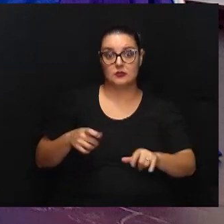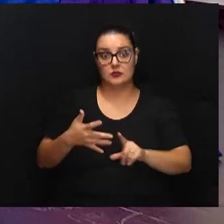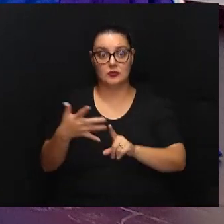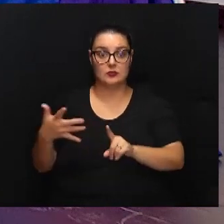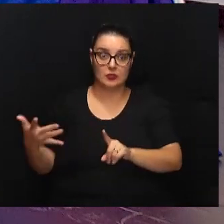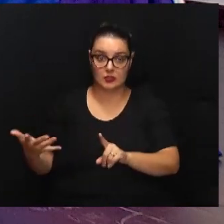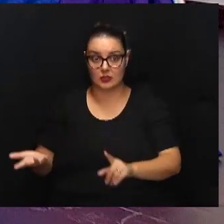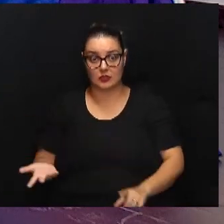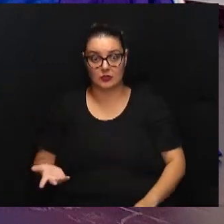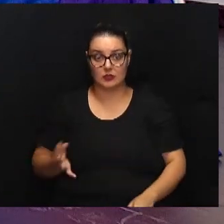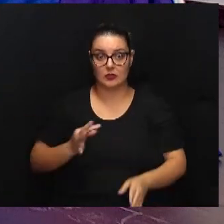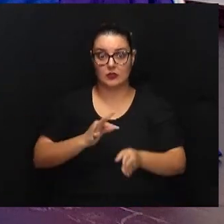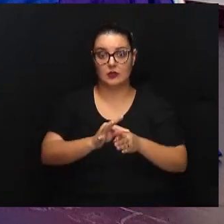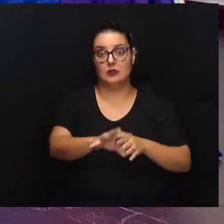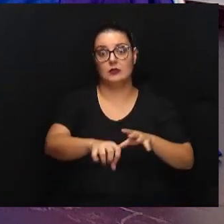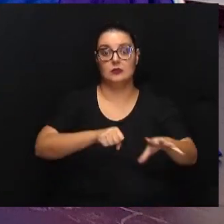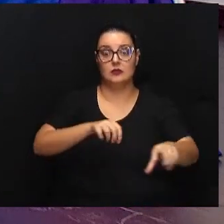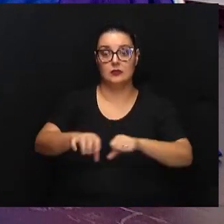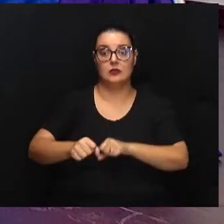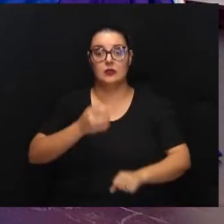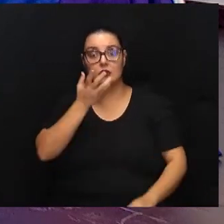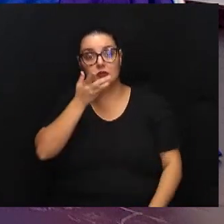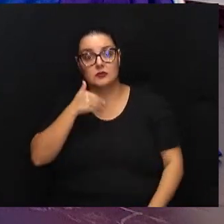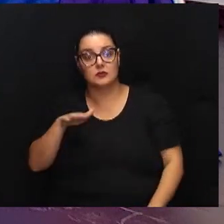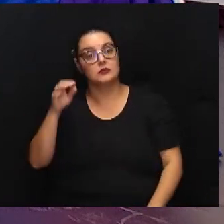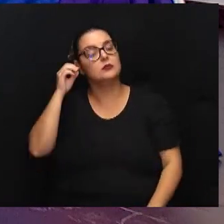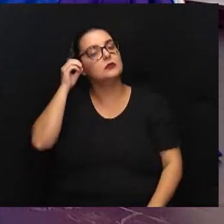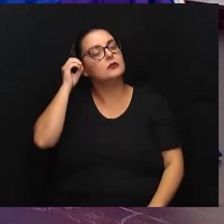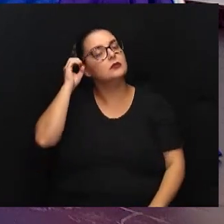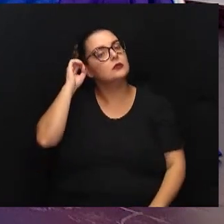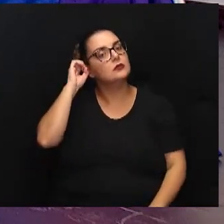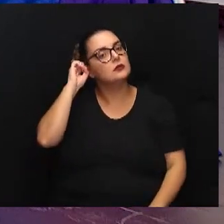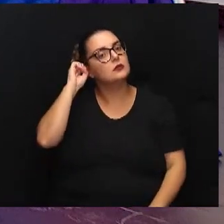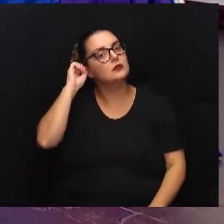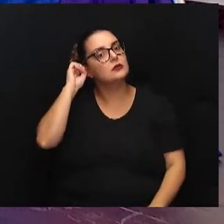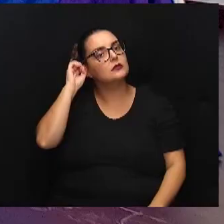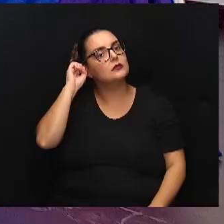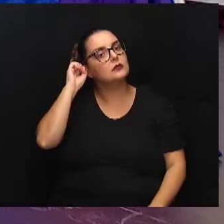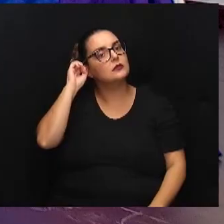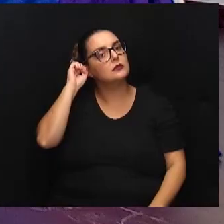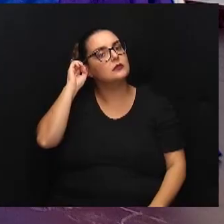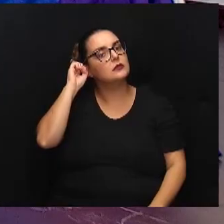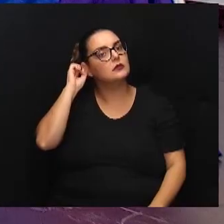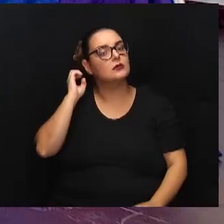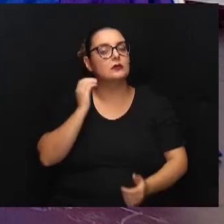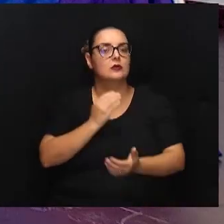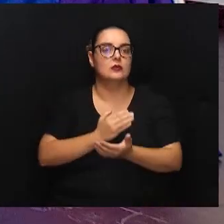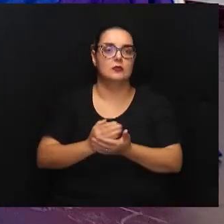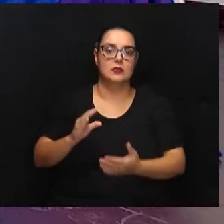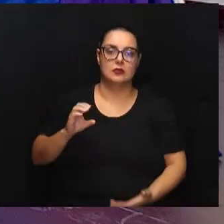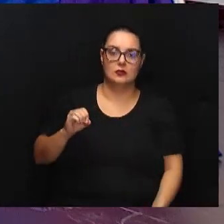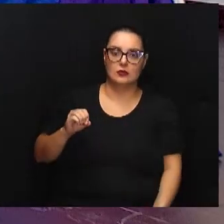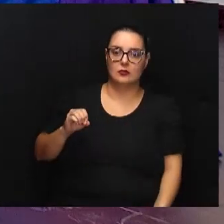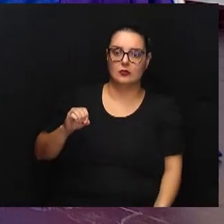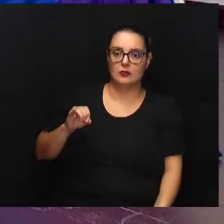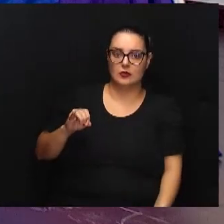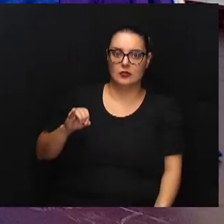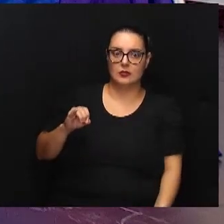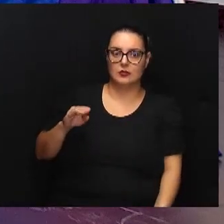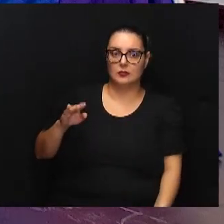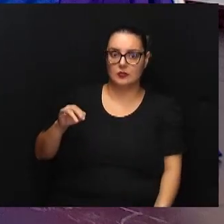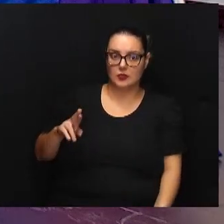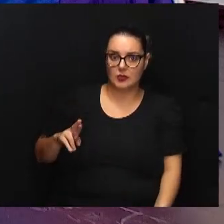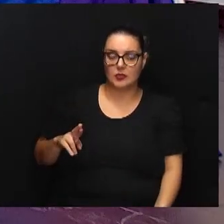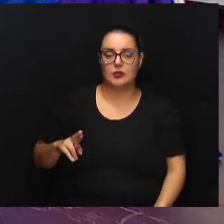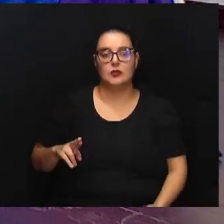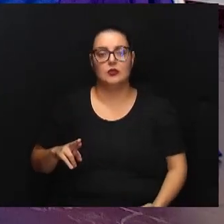crianças. A gente começa a coibir os e-mails que chegam para o Conselho Tutelar de que ele precisa estar